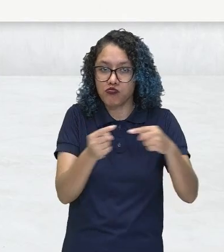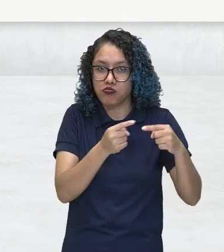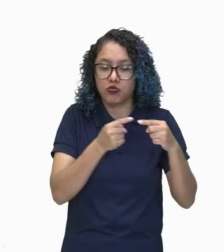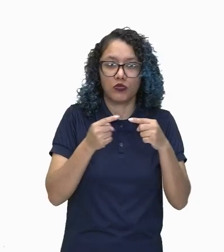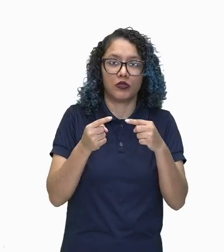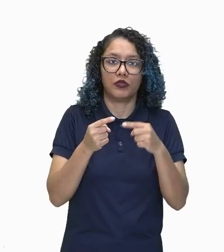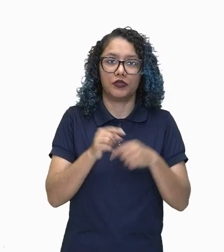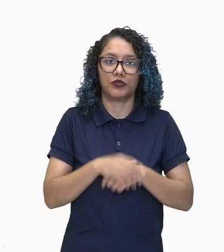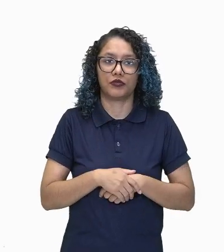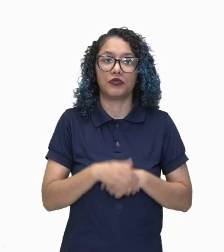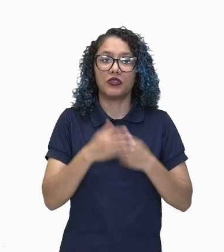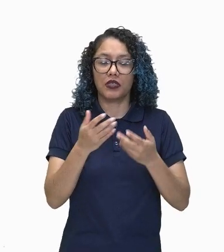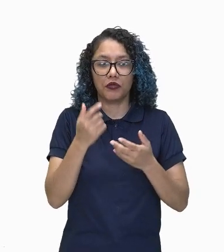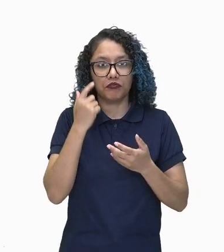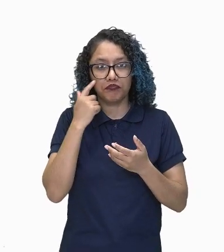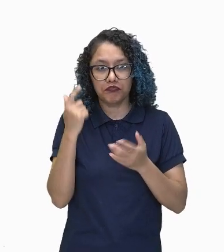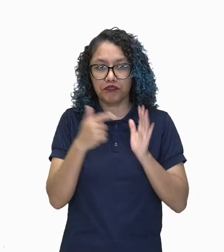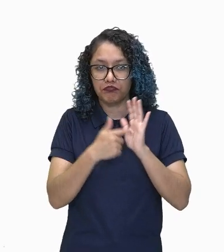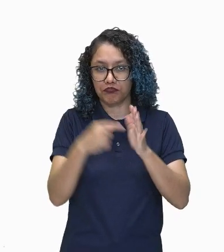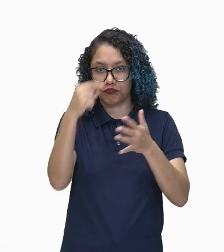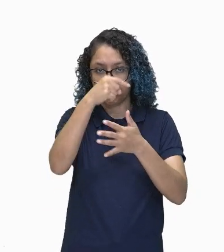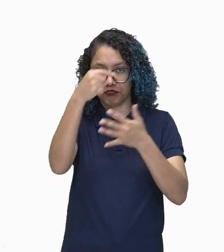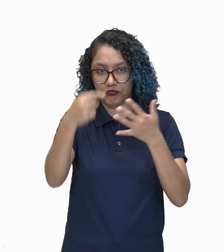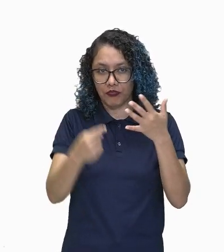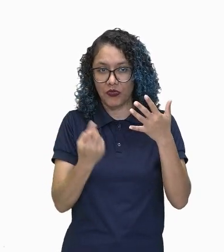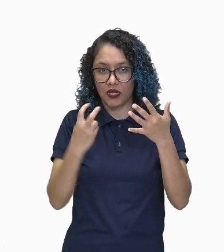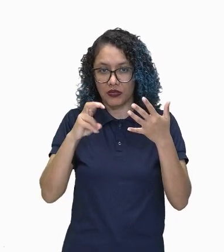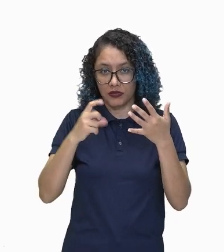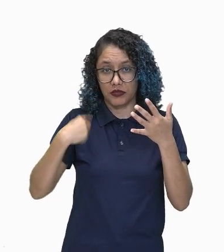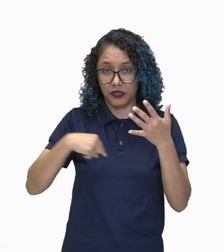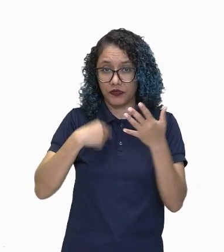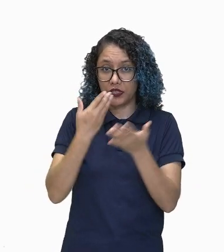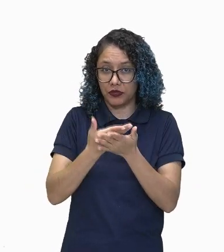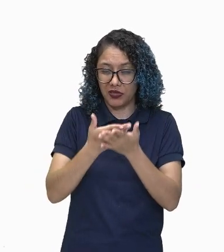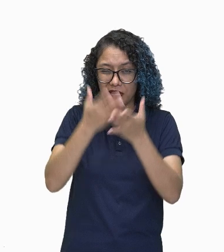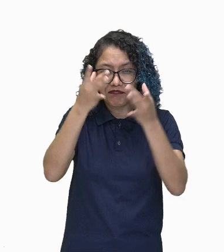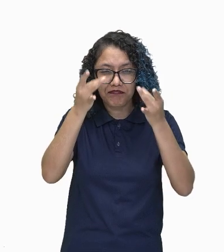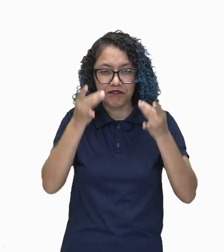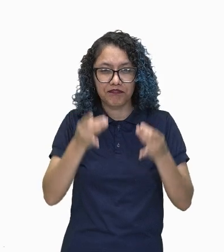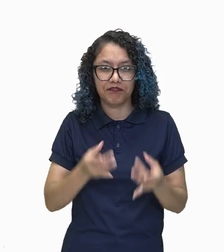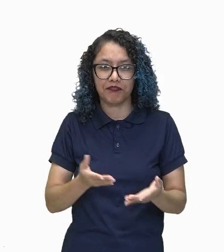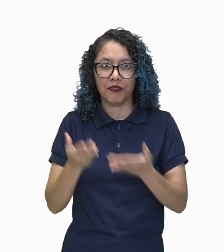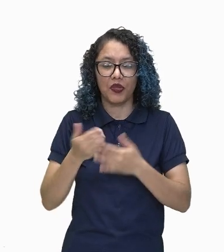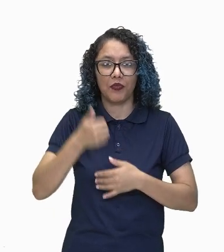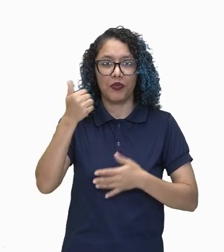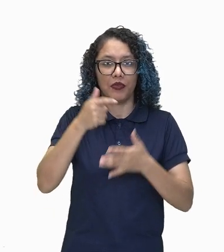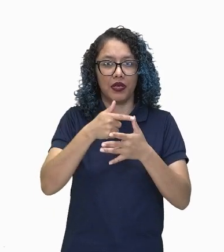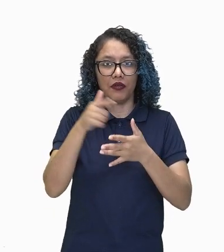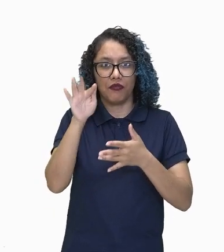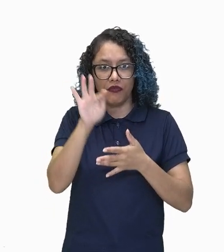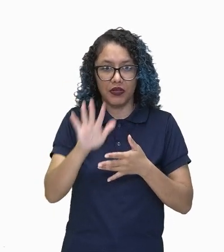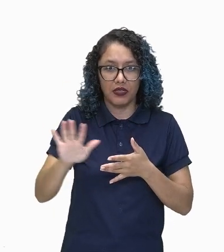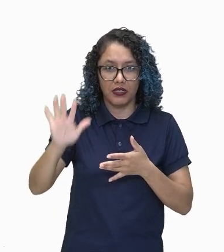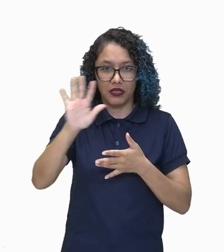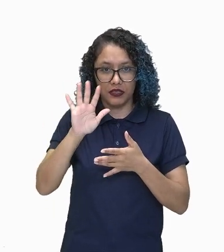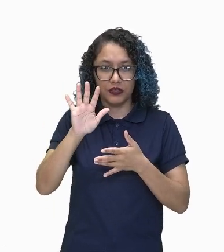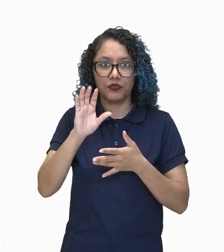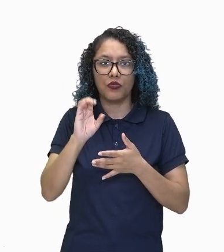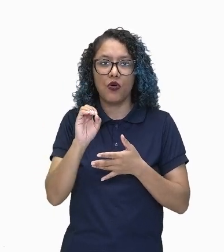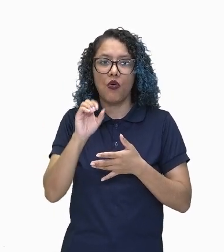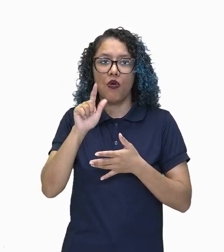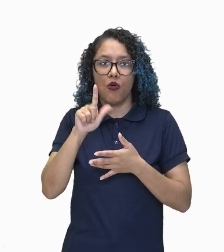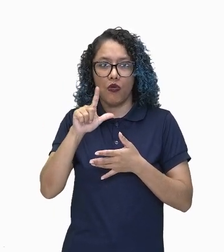então os 5 pontos que a gente vai tratar depois detalhadamente. O federalismo oligárquico, que é a política